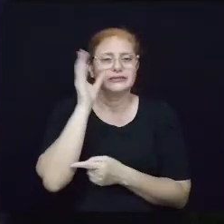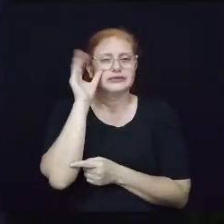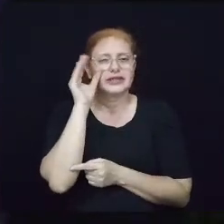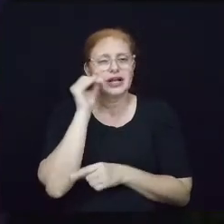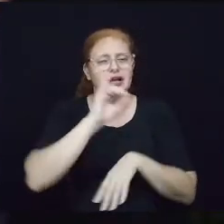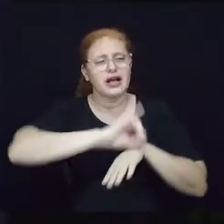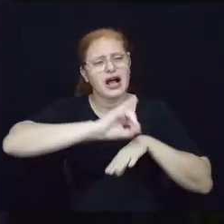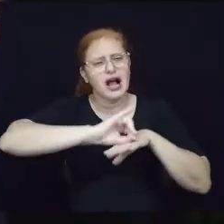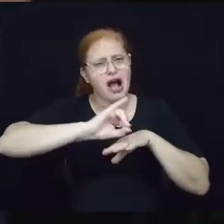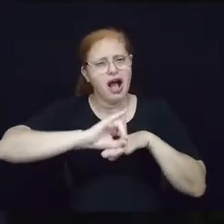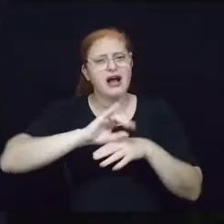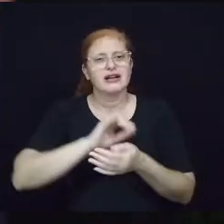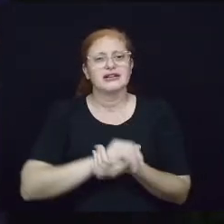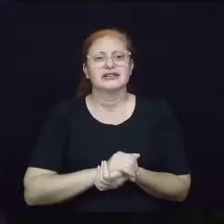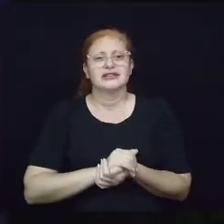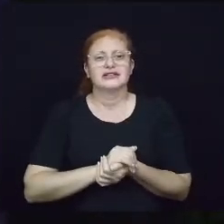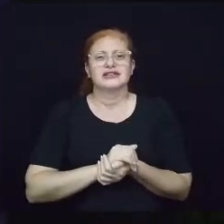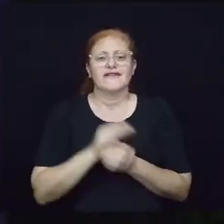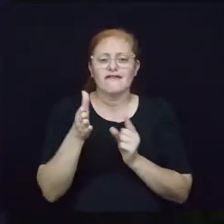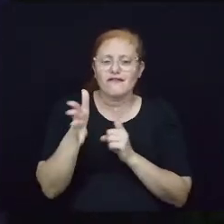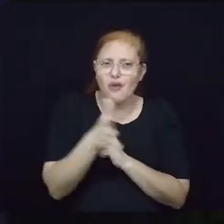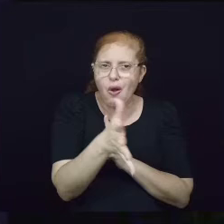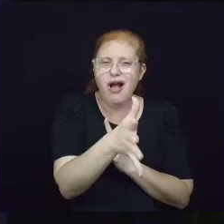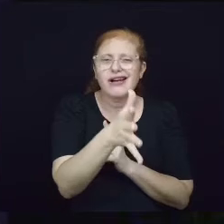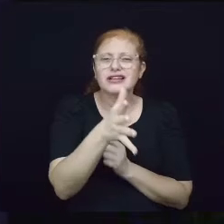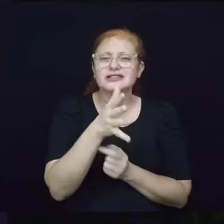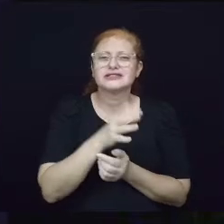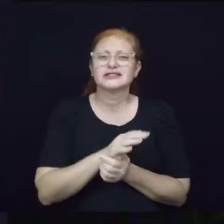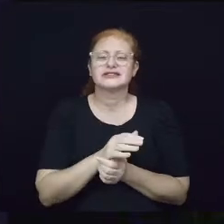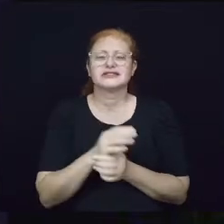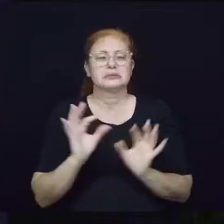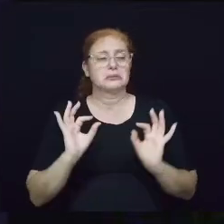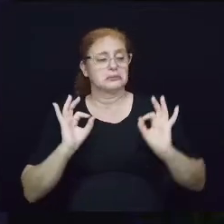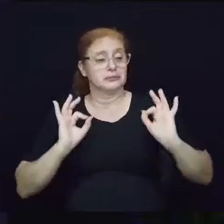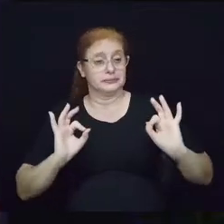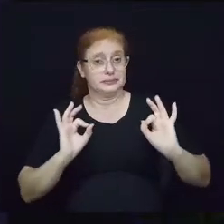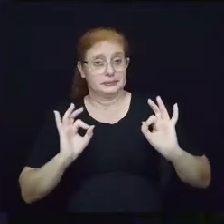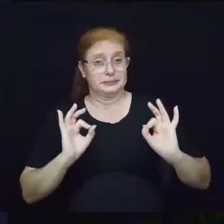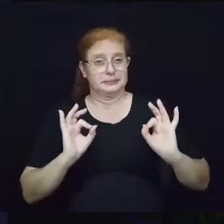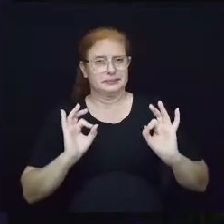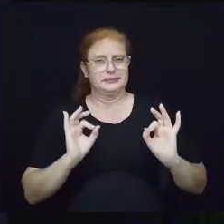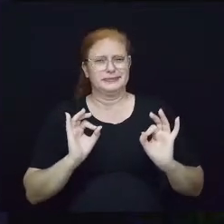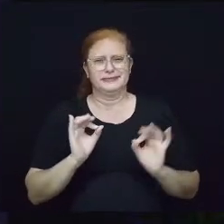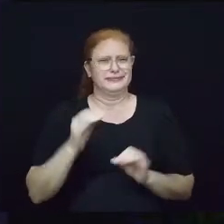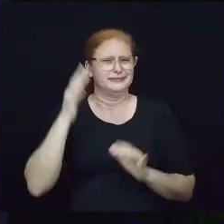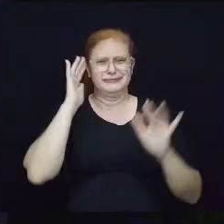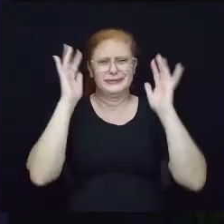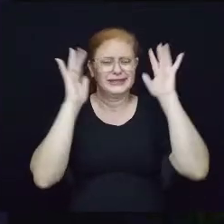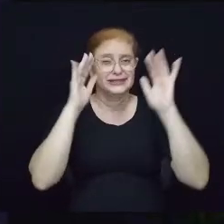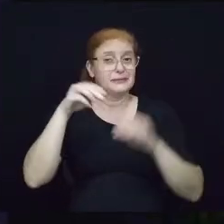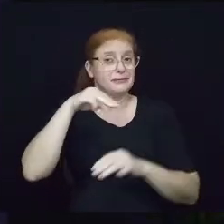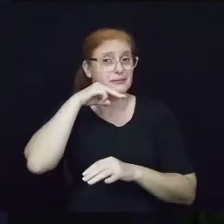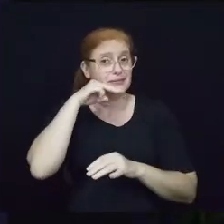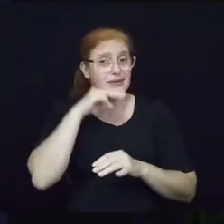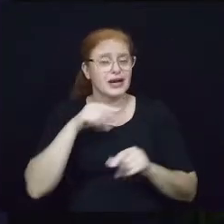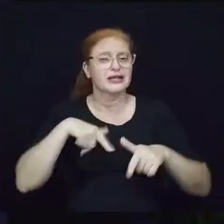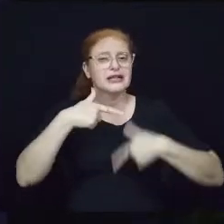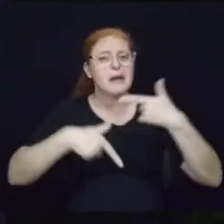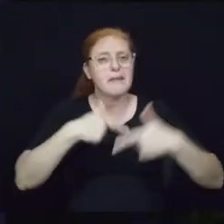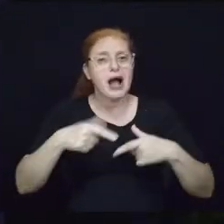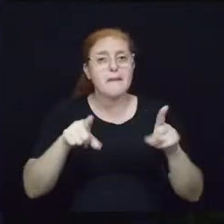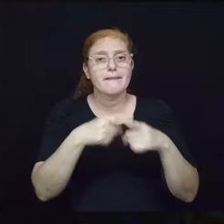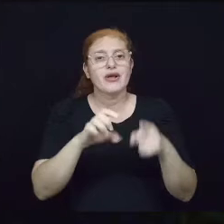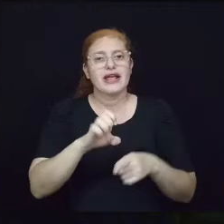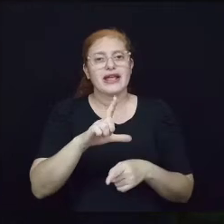essas obras tão fluidas e elegantes, né, não consegue nem imaginar, mas o Mauro trabalha com uma